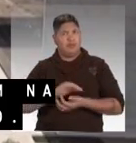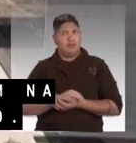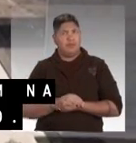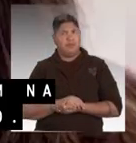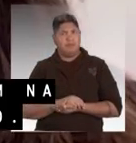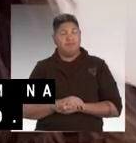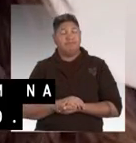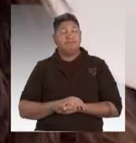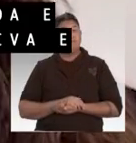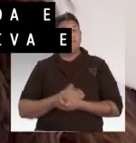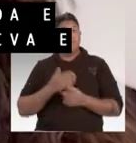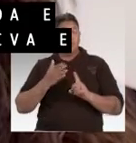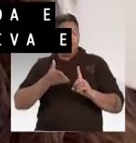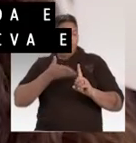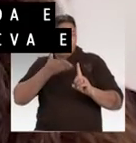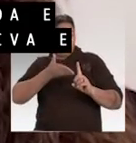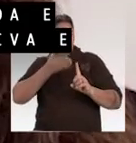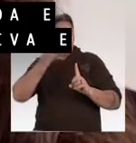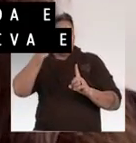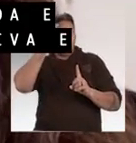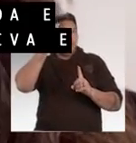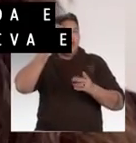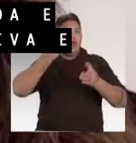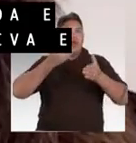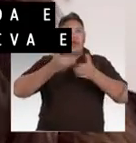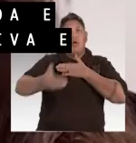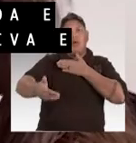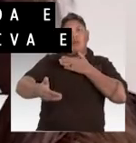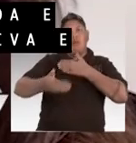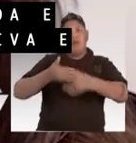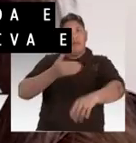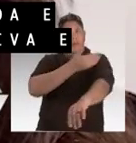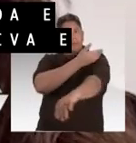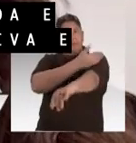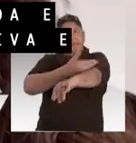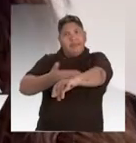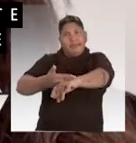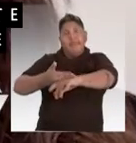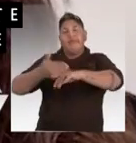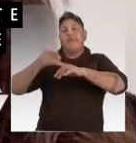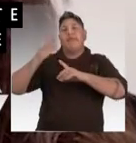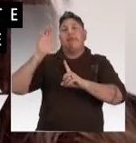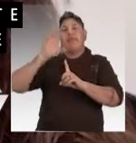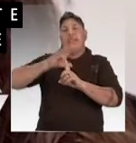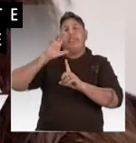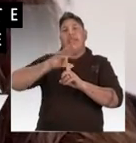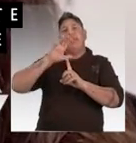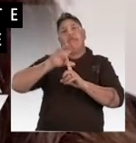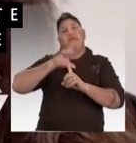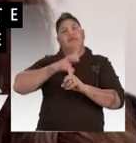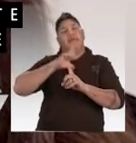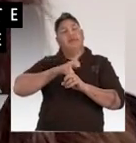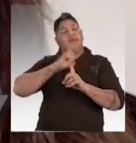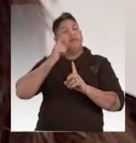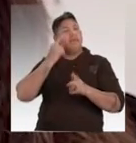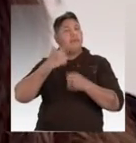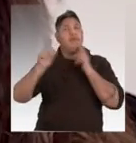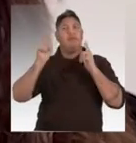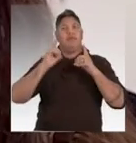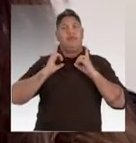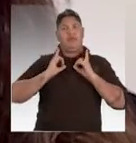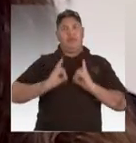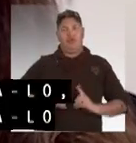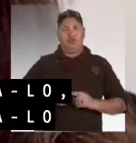do Trabalho. O assédio moral é toda e qualquer conduta abusiva e reiterada que atente contra a dignidade do